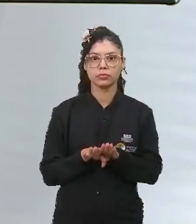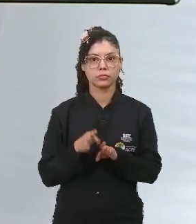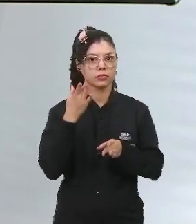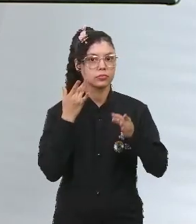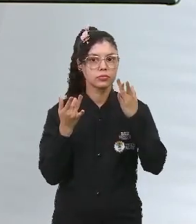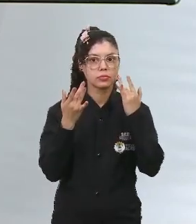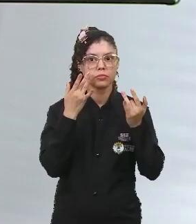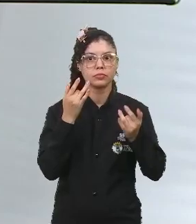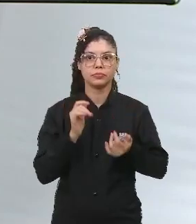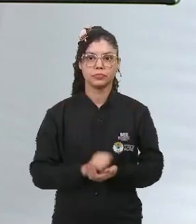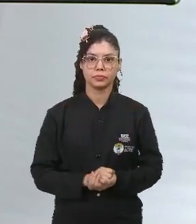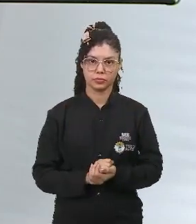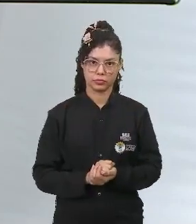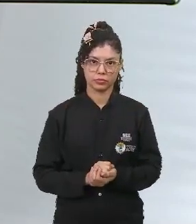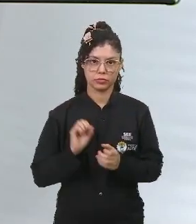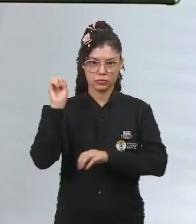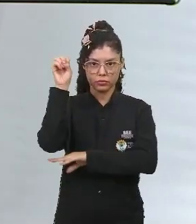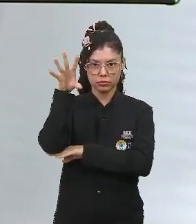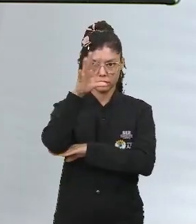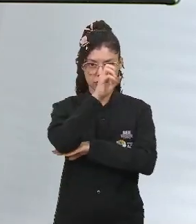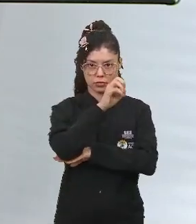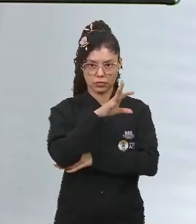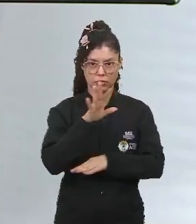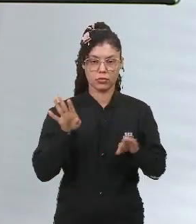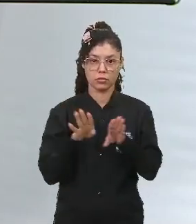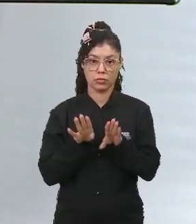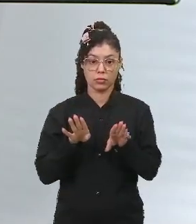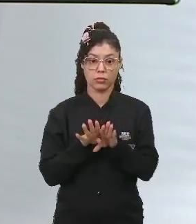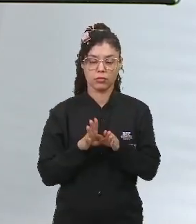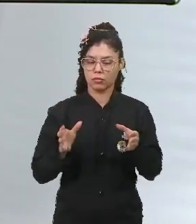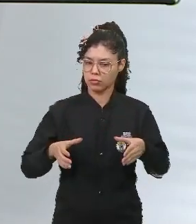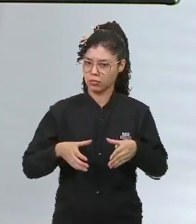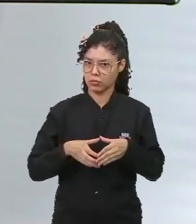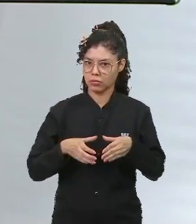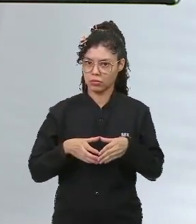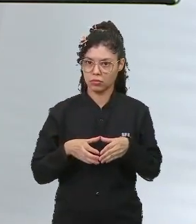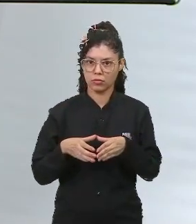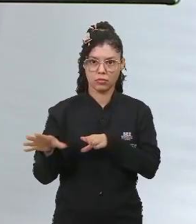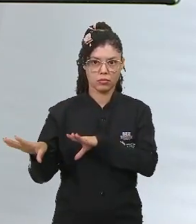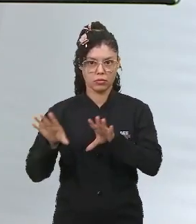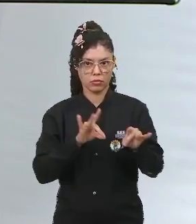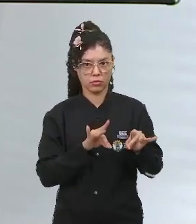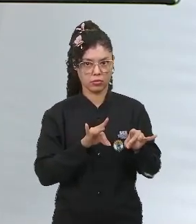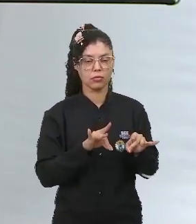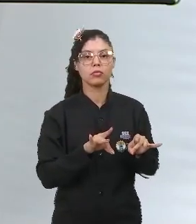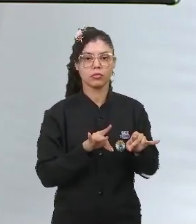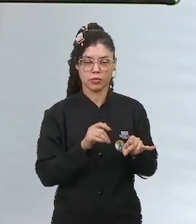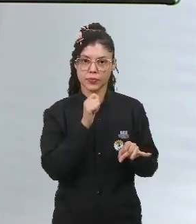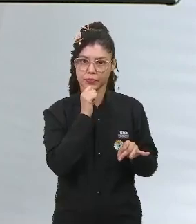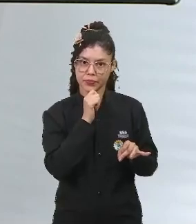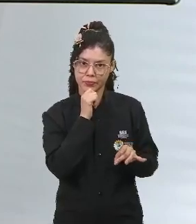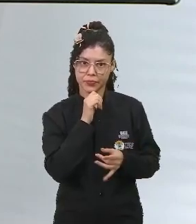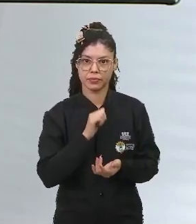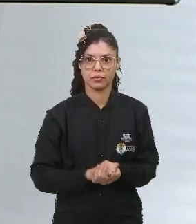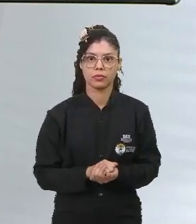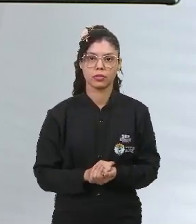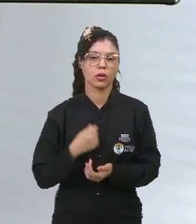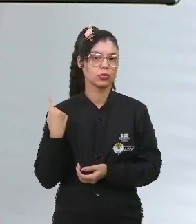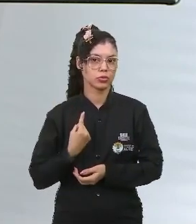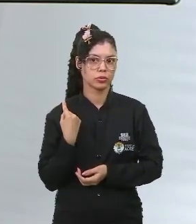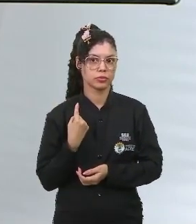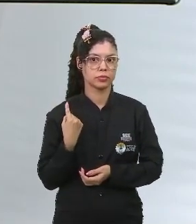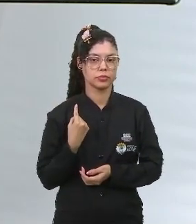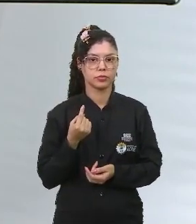teatral, da iluminação, do figurino, de todo um coletivo por trás, nos bastidores, mas ele vai estar sozinho em